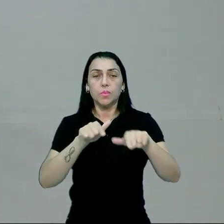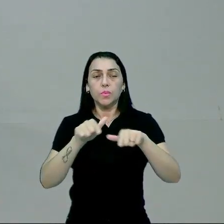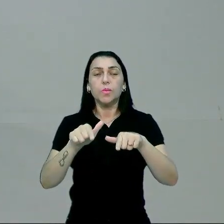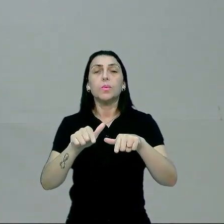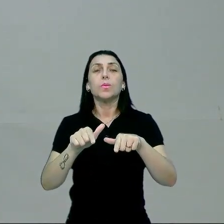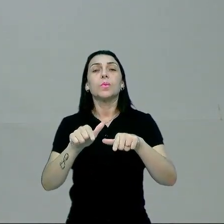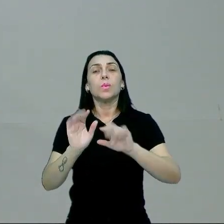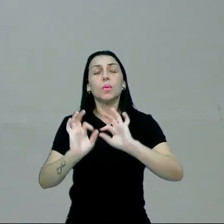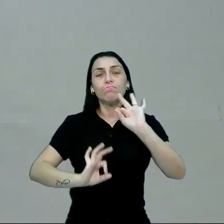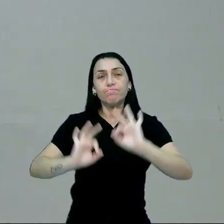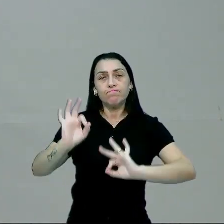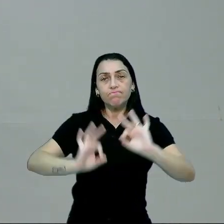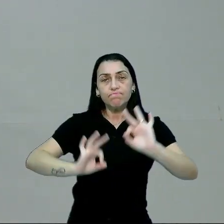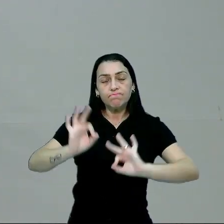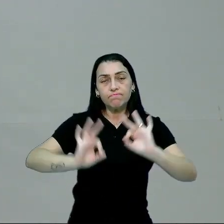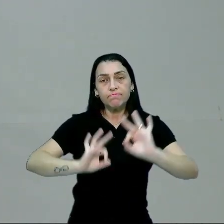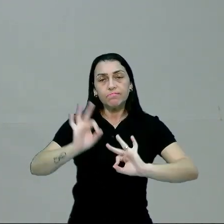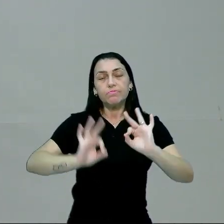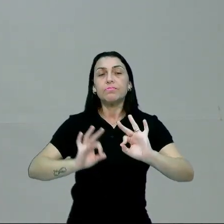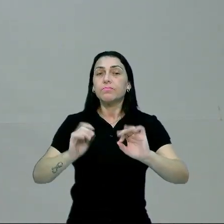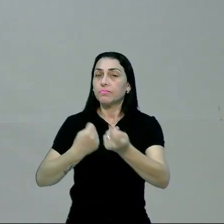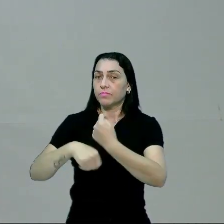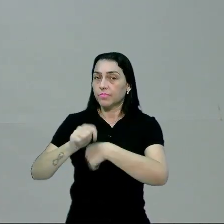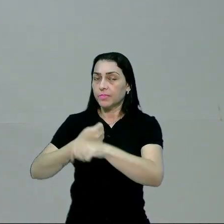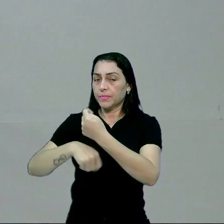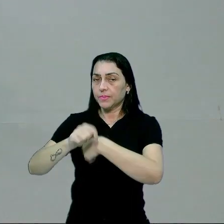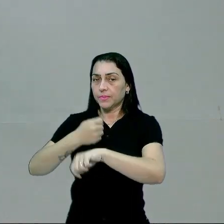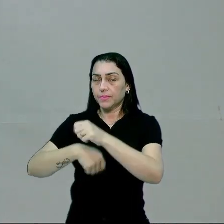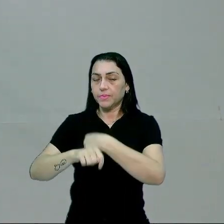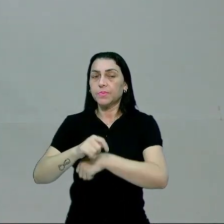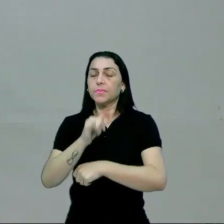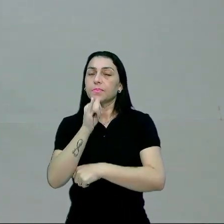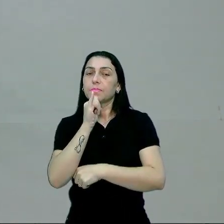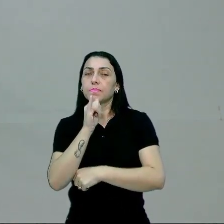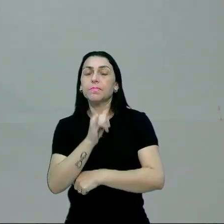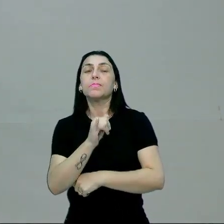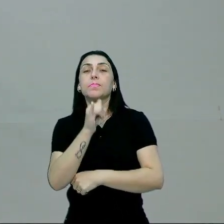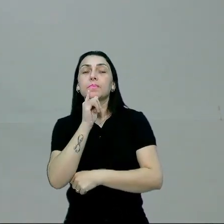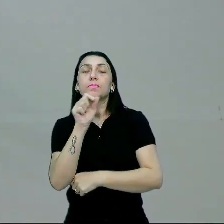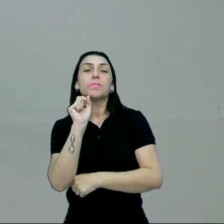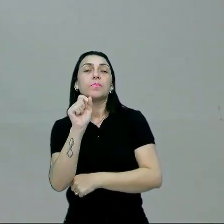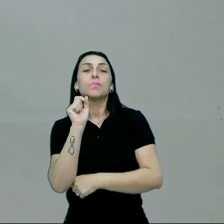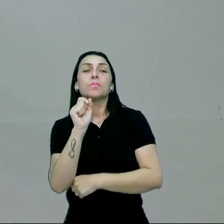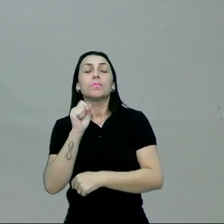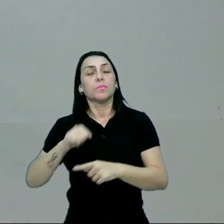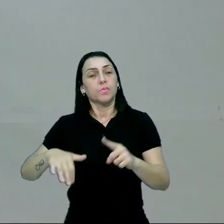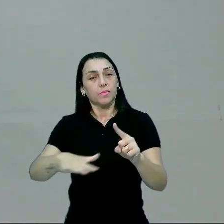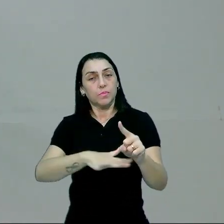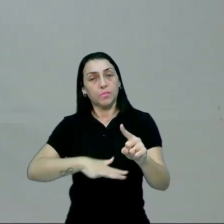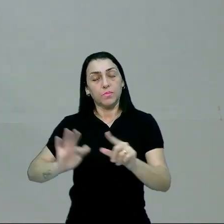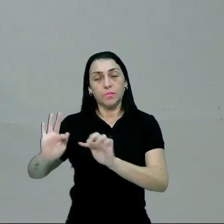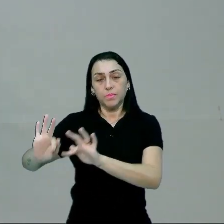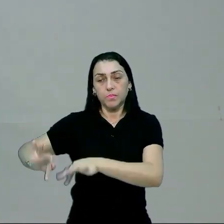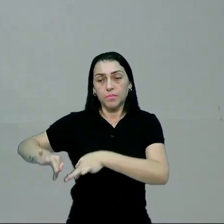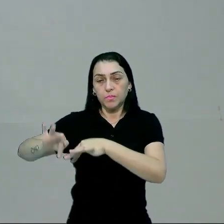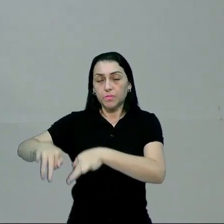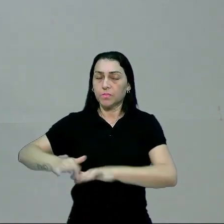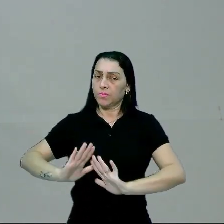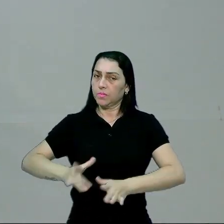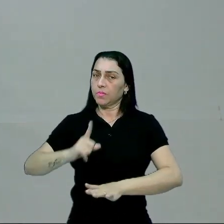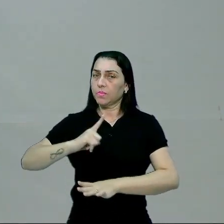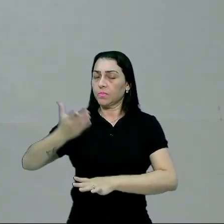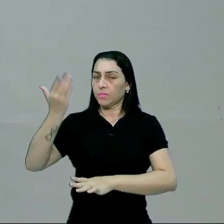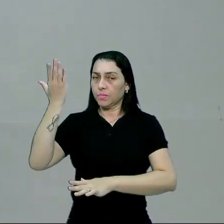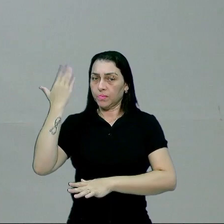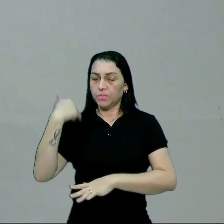uma operacionalização econômica. A exemplo, por exemplo, da sociedade feudal que já